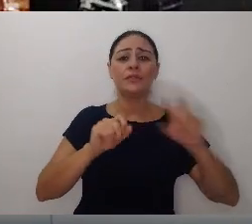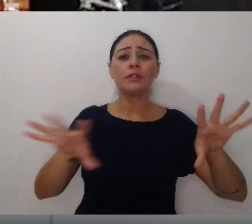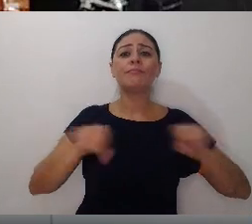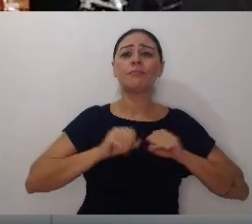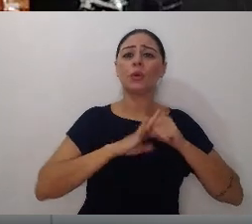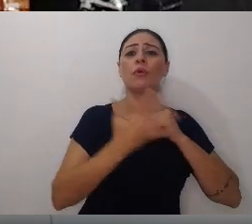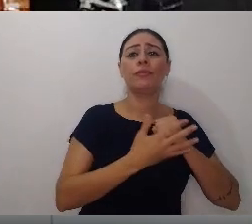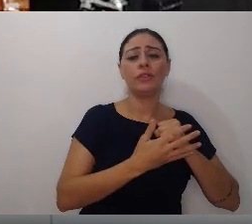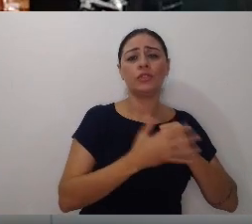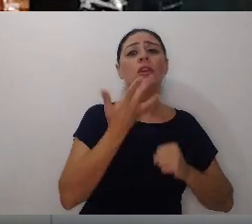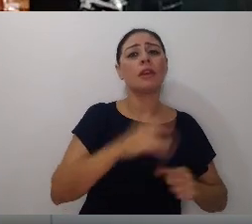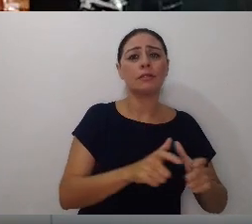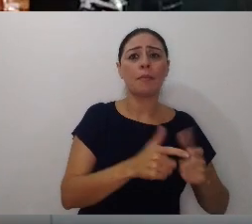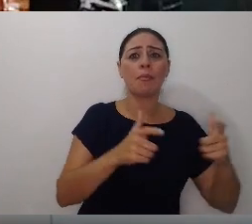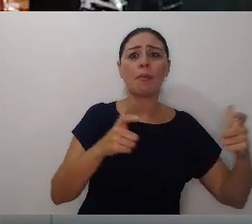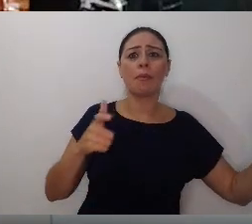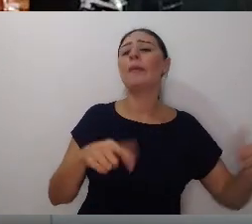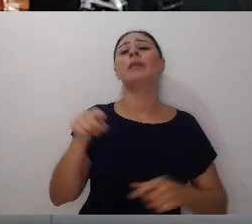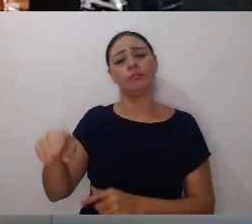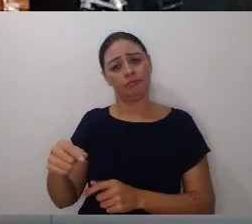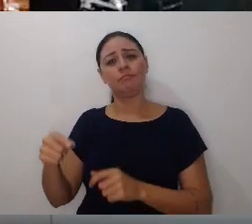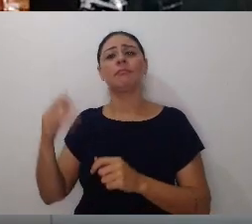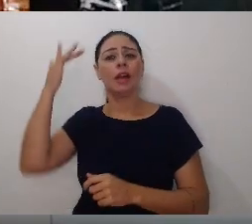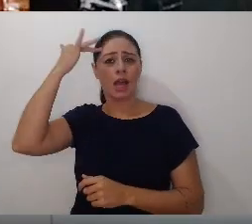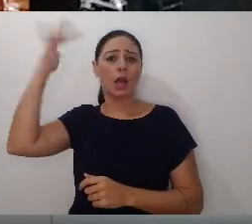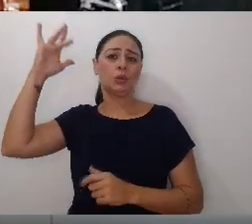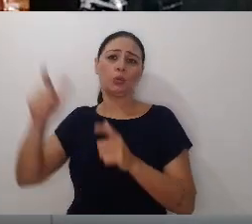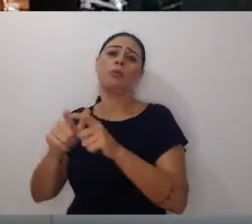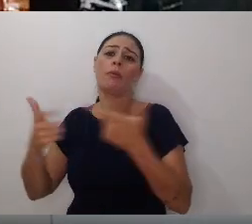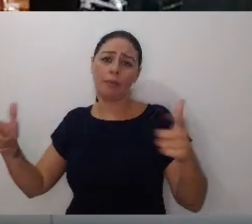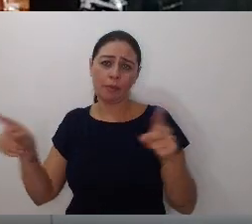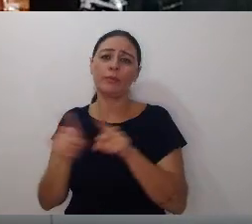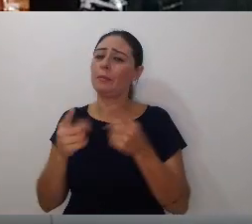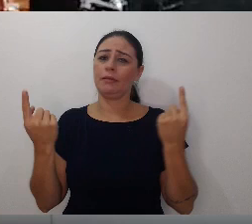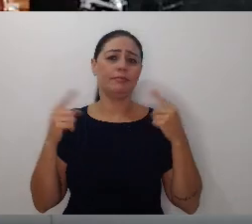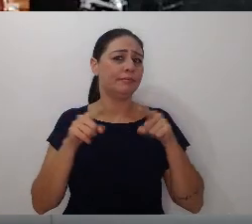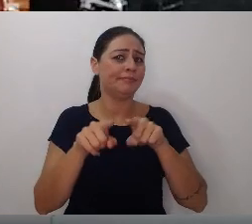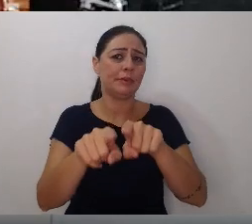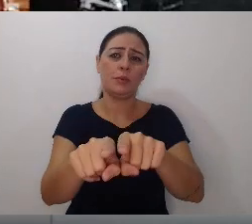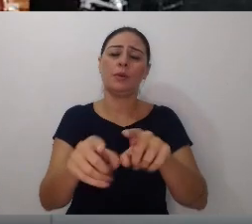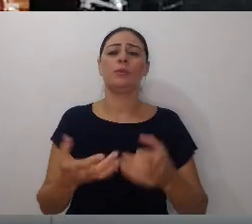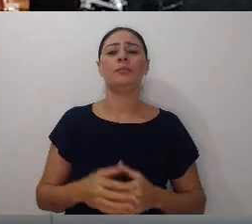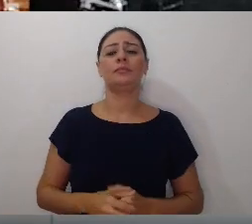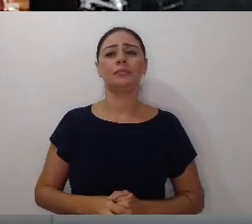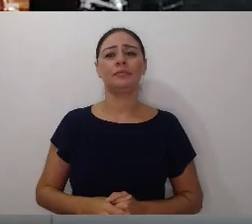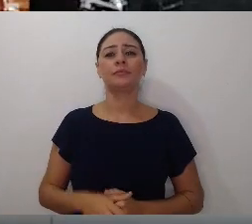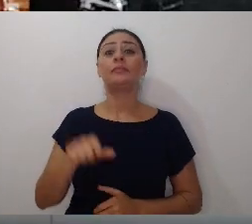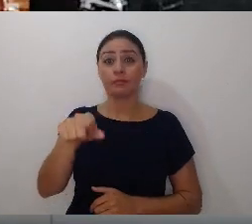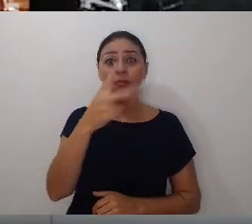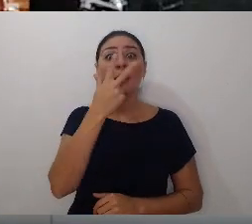da população em geral, aumenta da criança em geral também. Ela segue, uma coisa vai junto com a outra, nós vivemos em